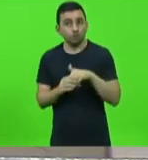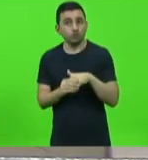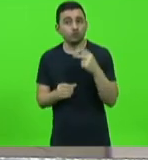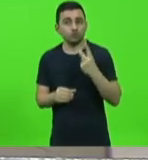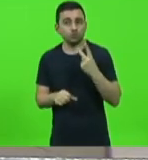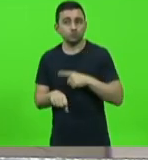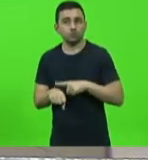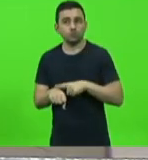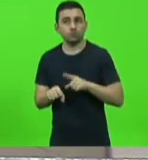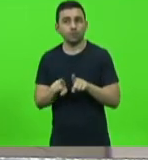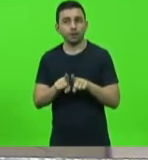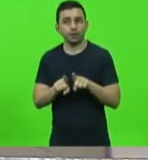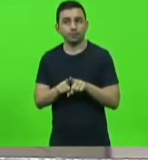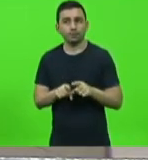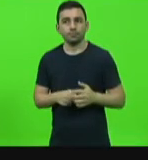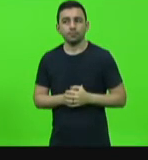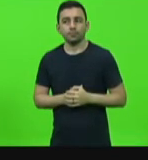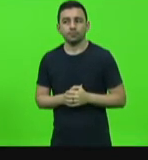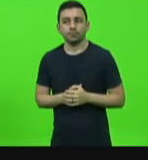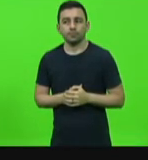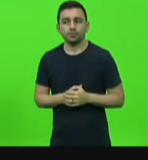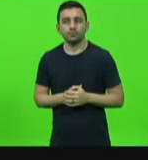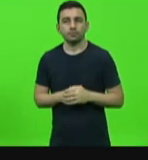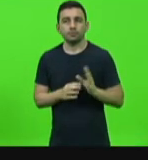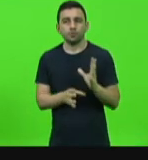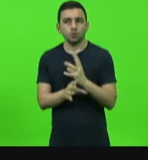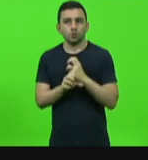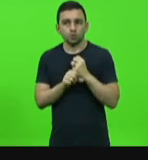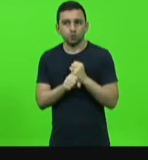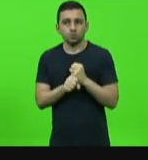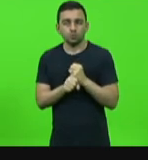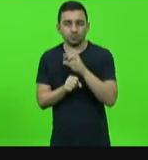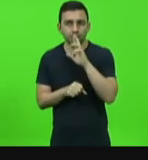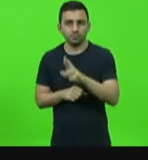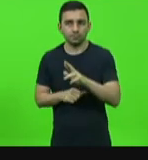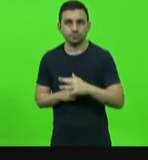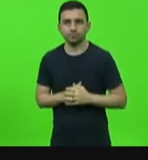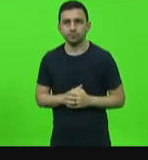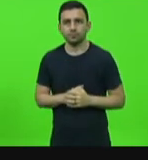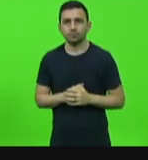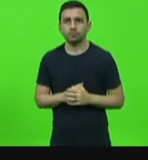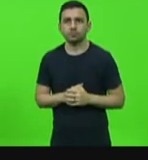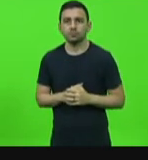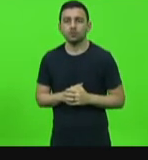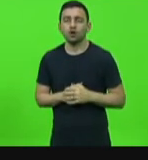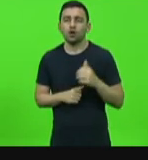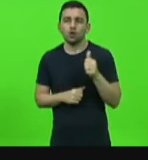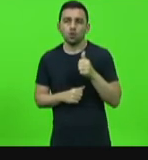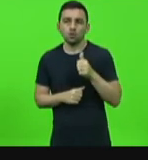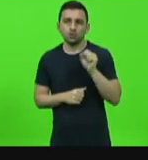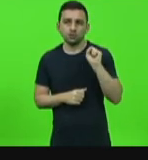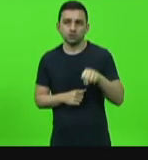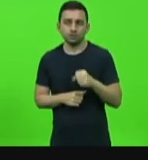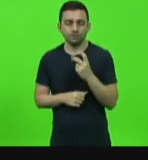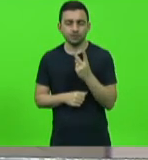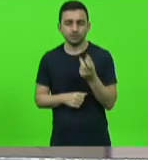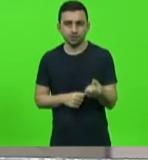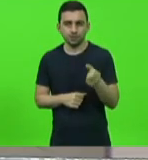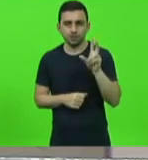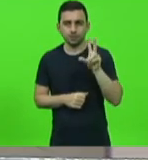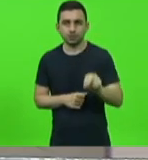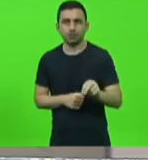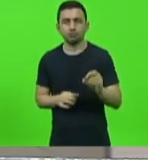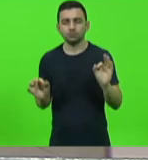Encerrada a votação, colho o resultado. 11 votos sim, 26 votos não,